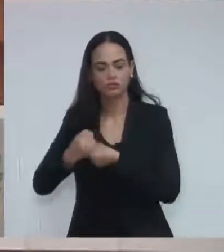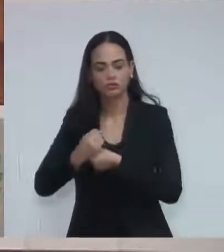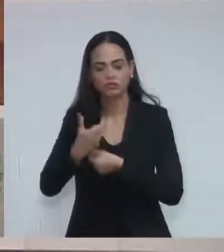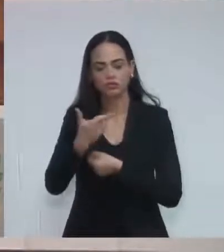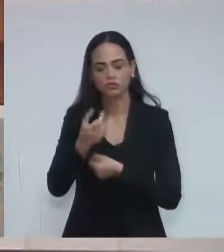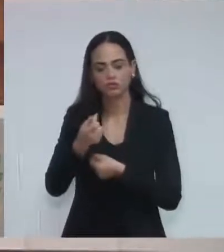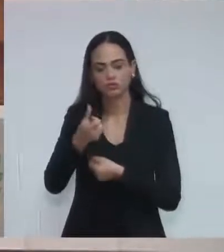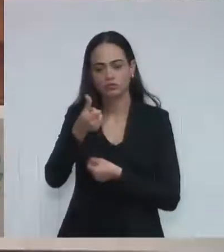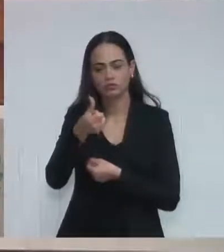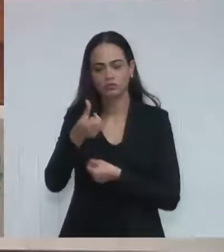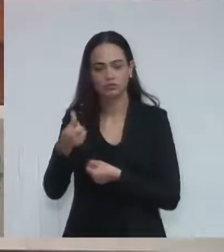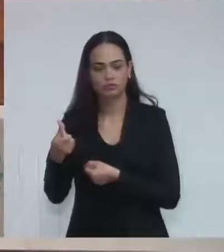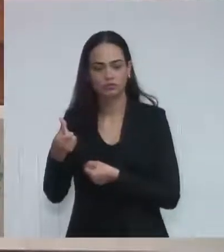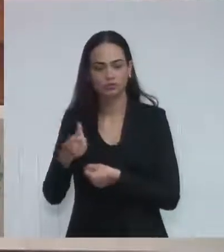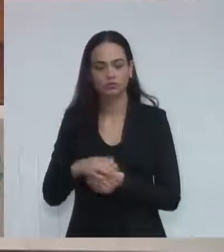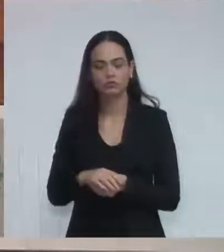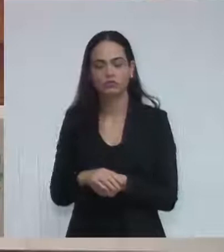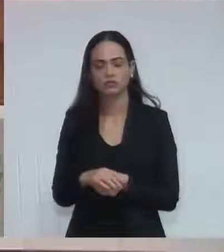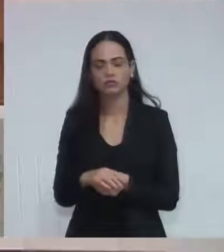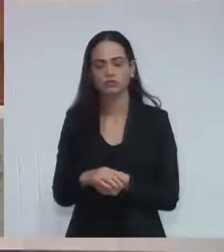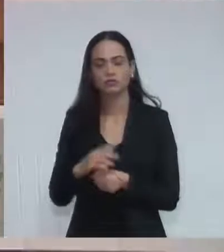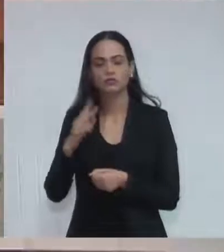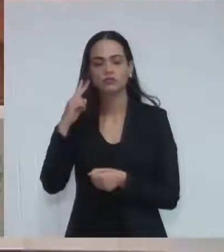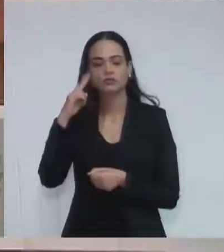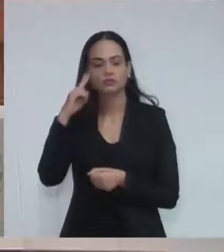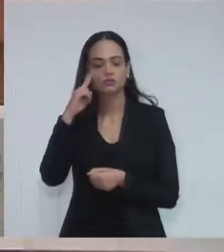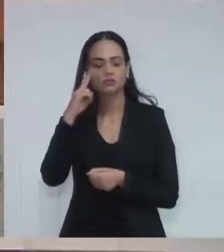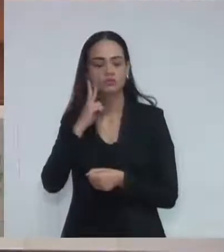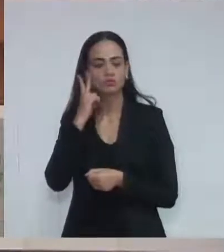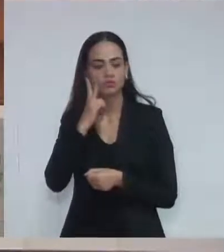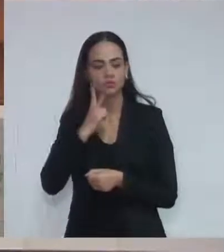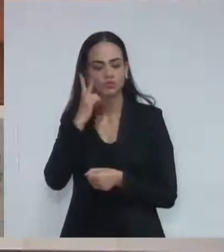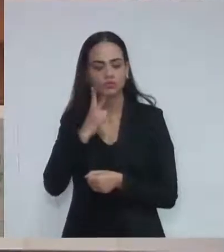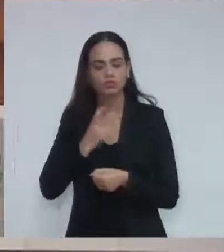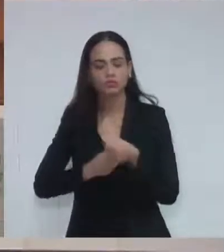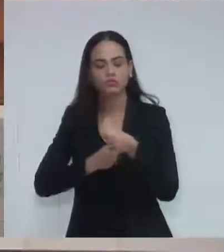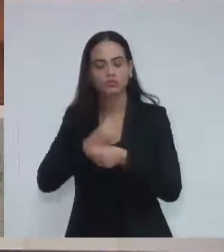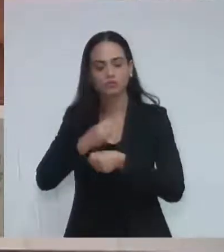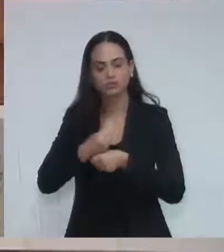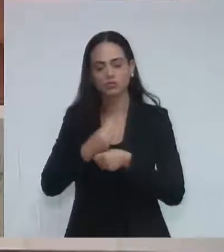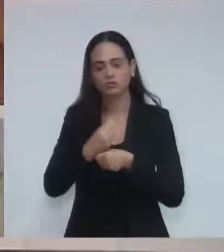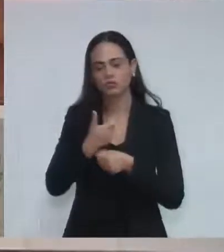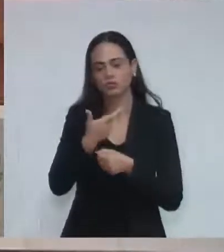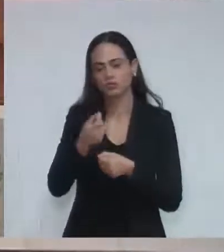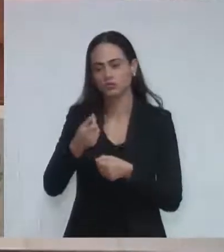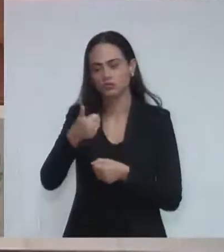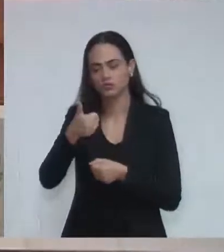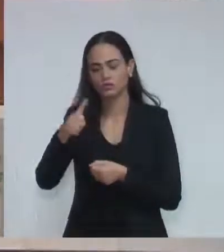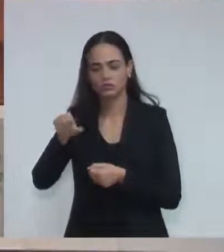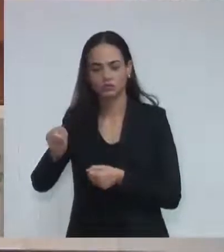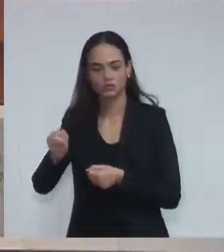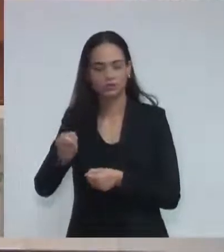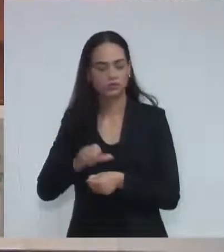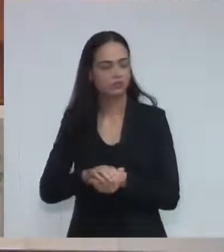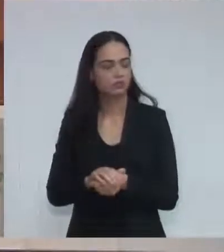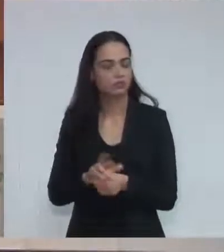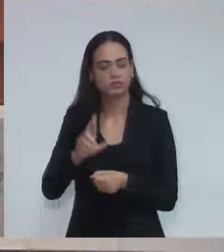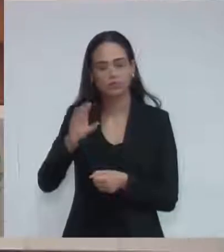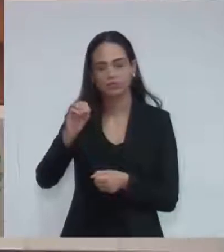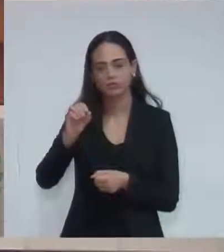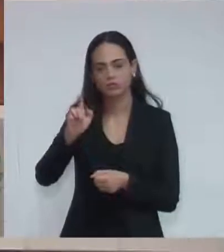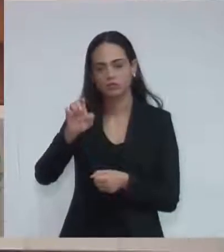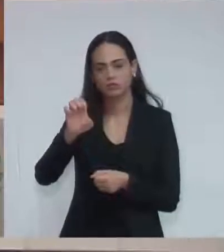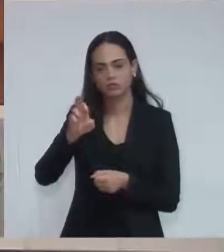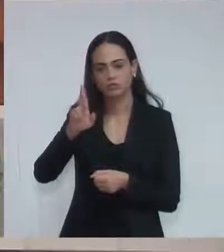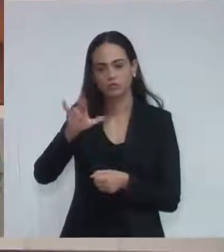abril de 2018, assina o promotor Rogério Sanches Cunhas, Uli